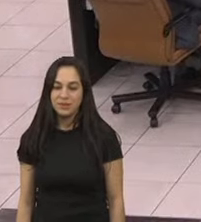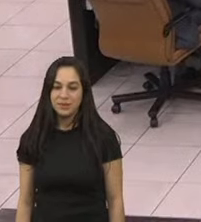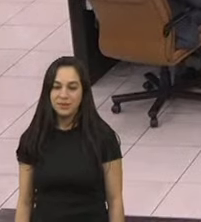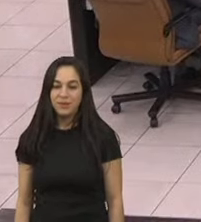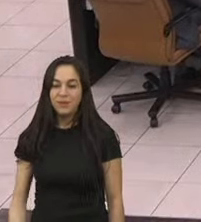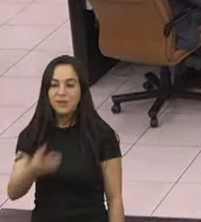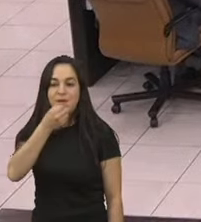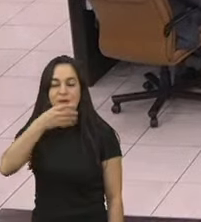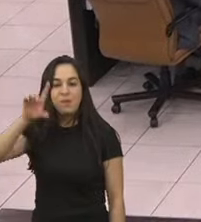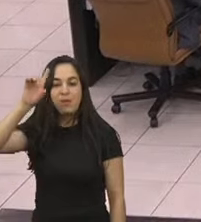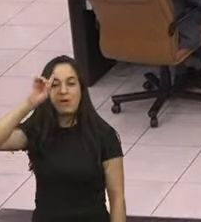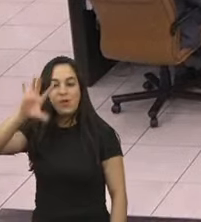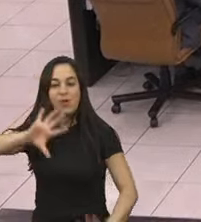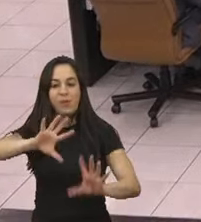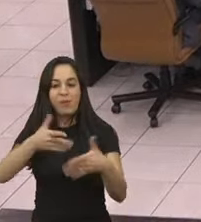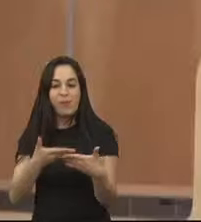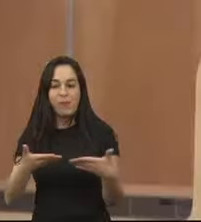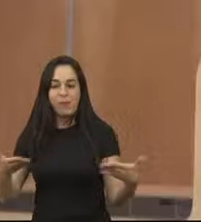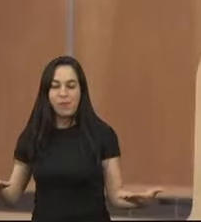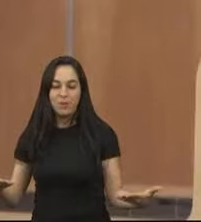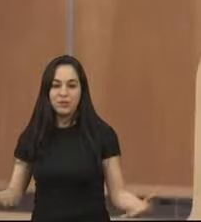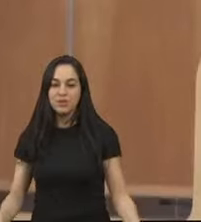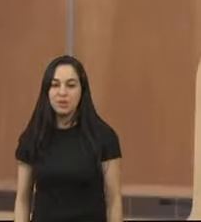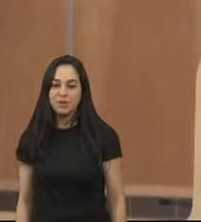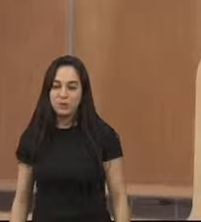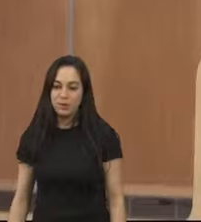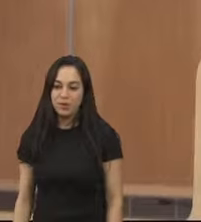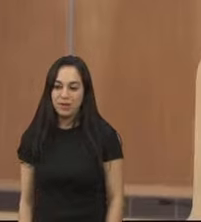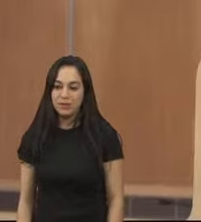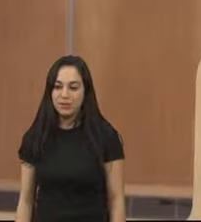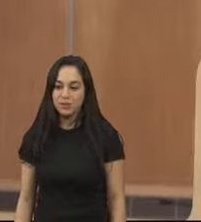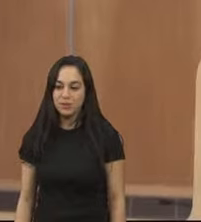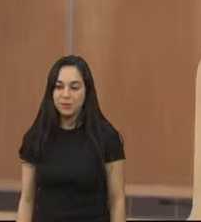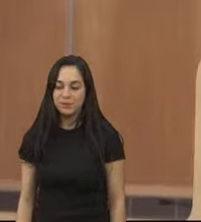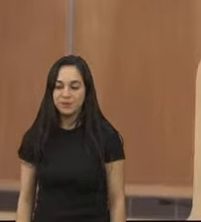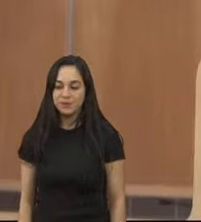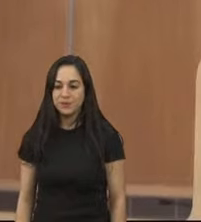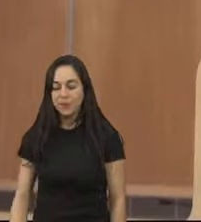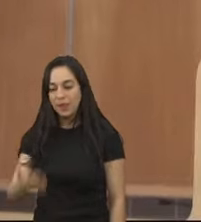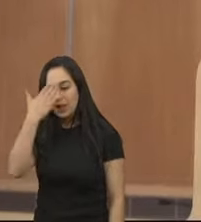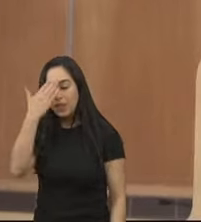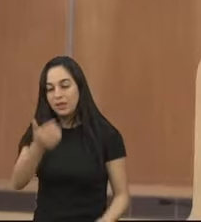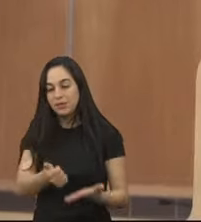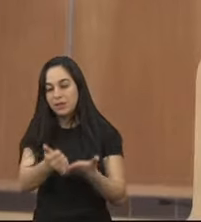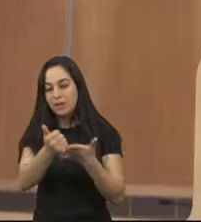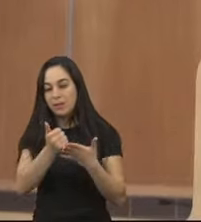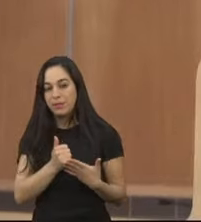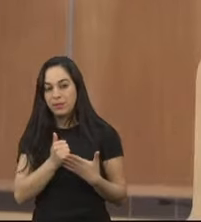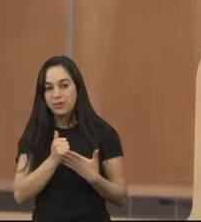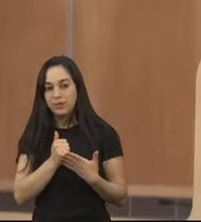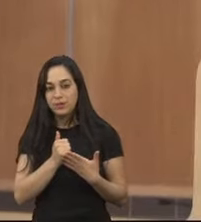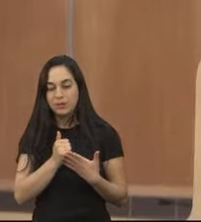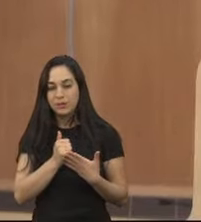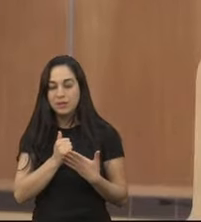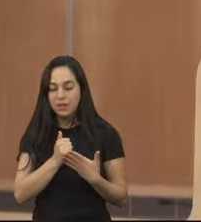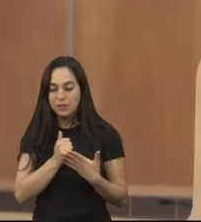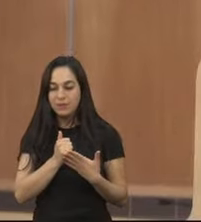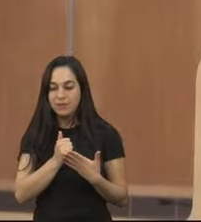Muito bom dia a todos, mais uma vez. Agradecer os senhores vereadores pelo apoio, Deus abençoe. E também